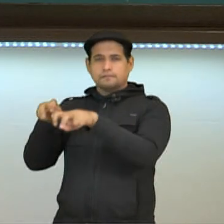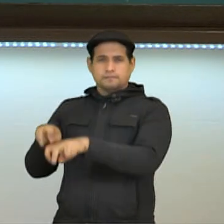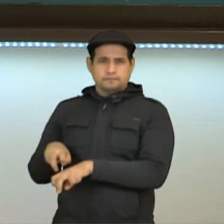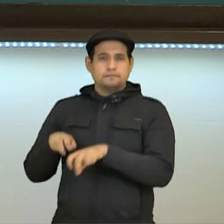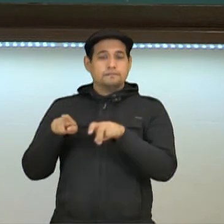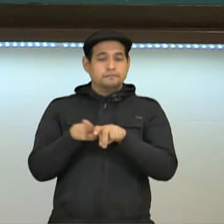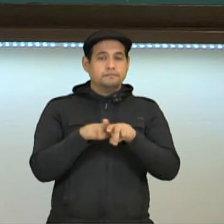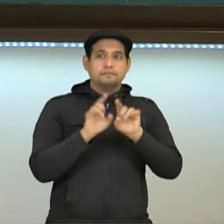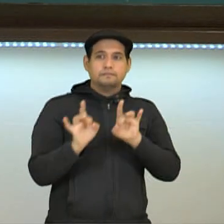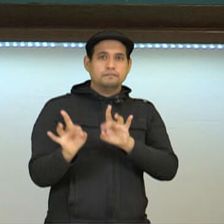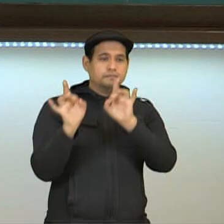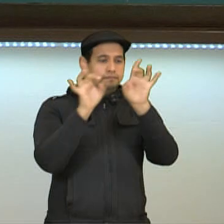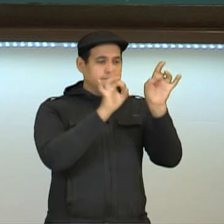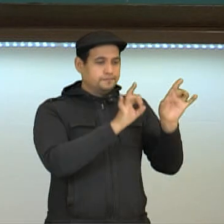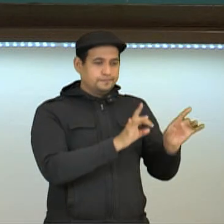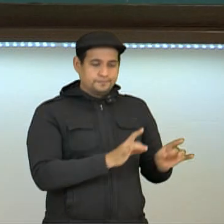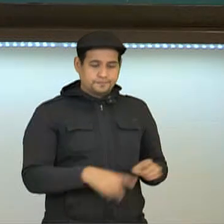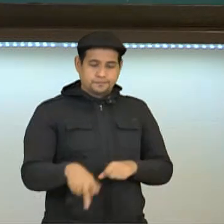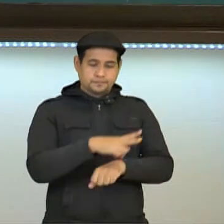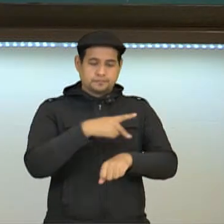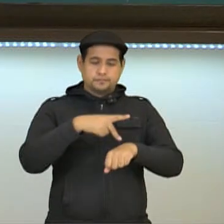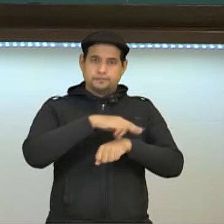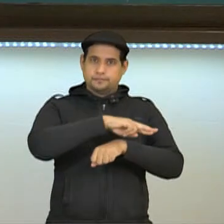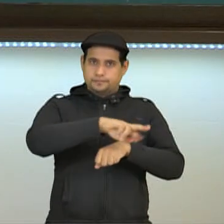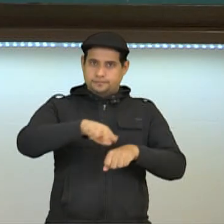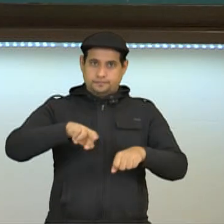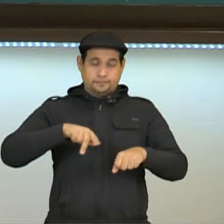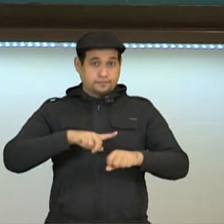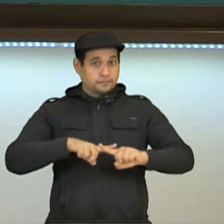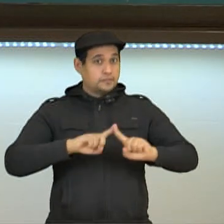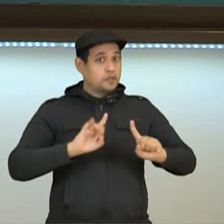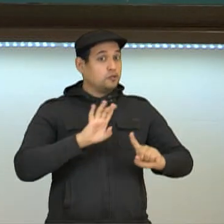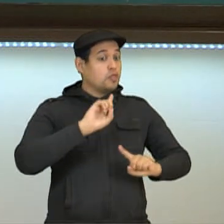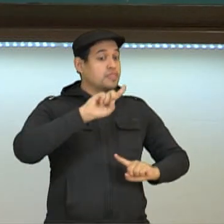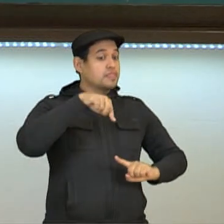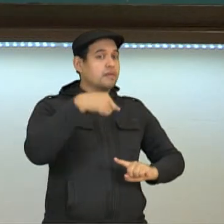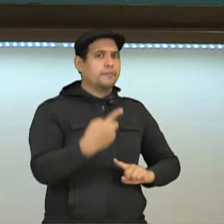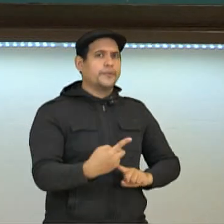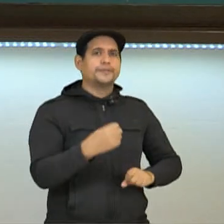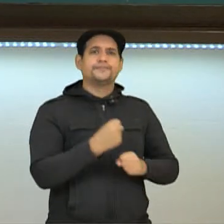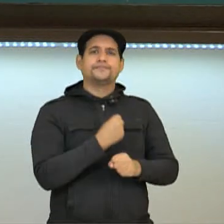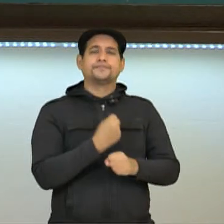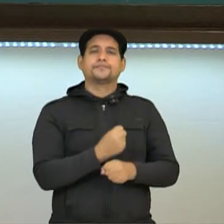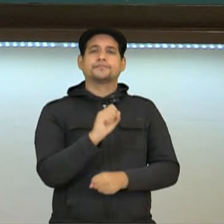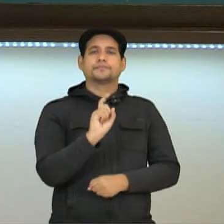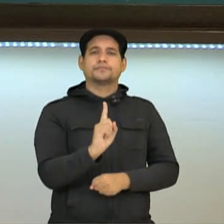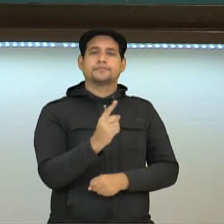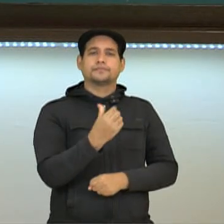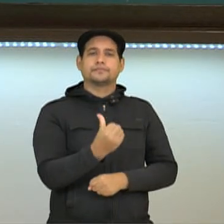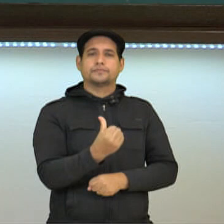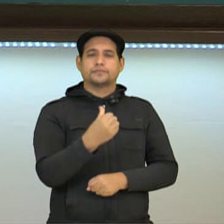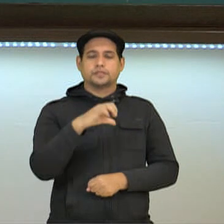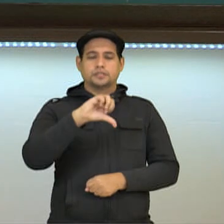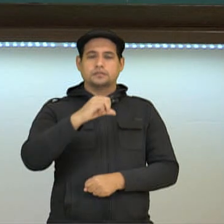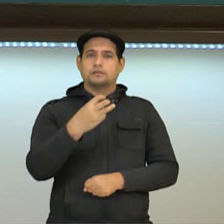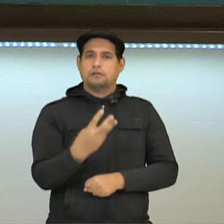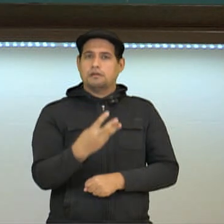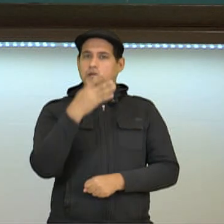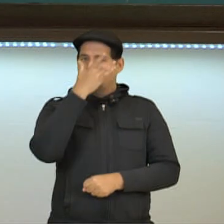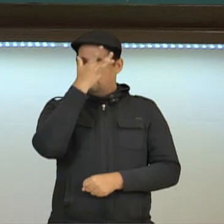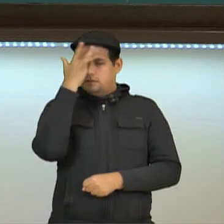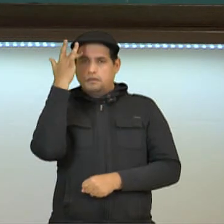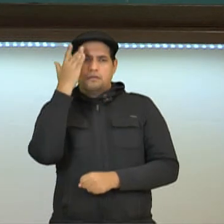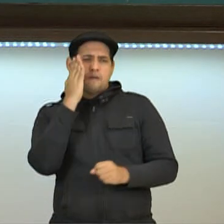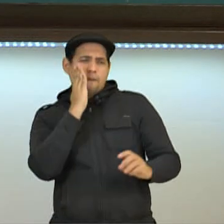para exportação para o mercado internacional e só posteriormente, lá em 1693, é que os bandeirantes então